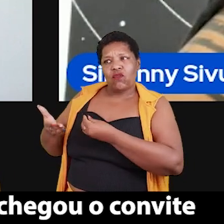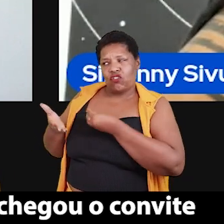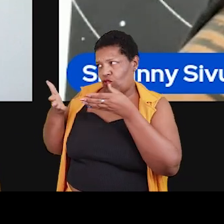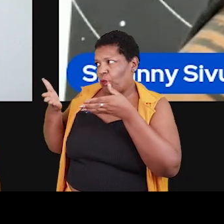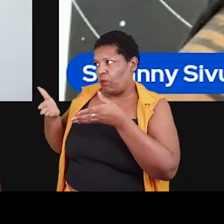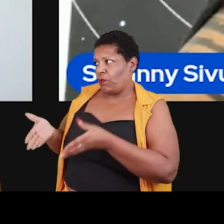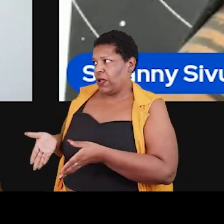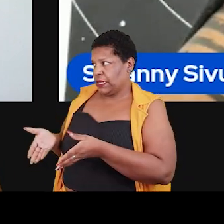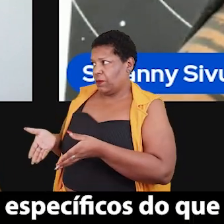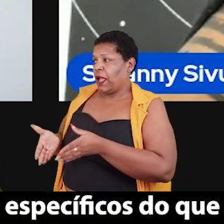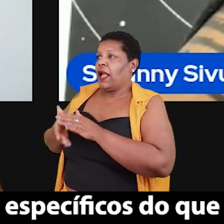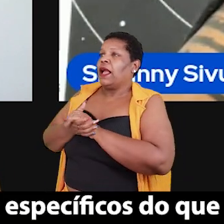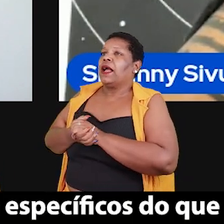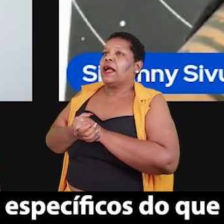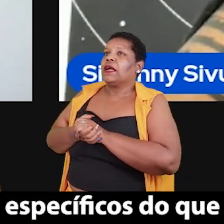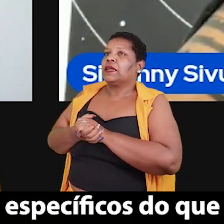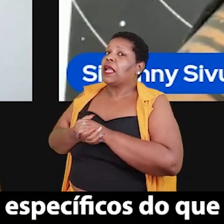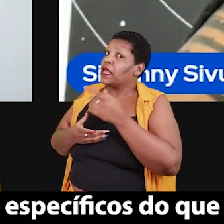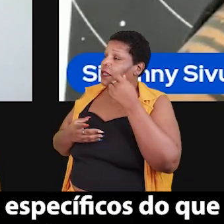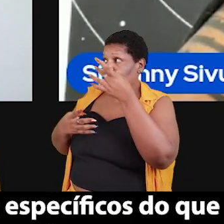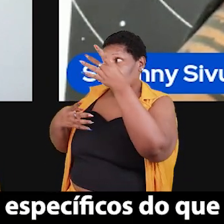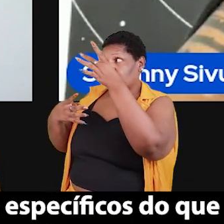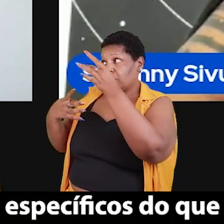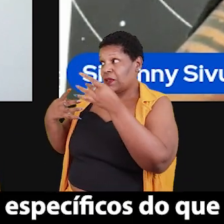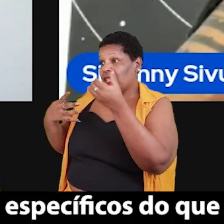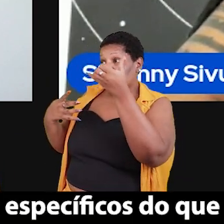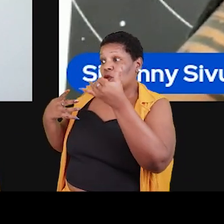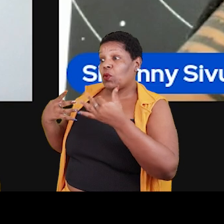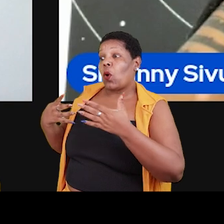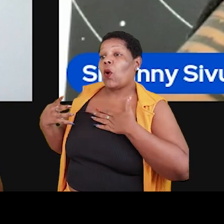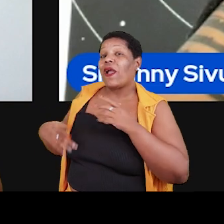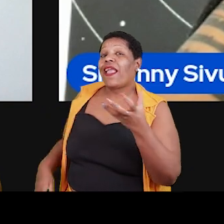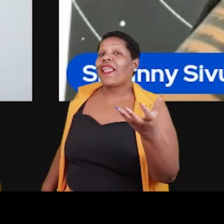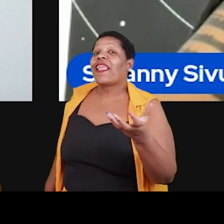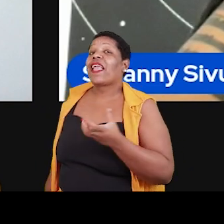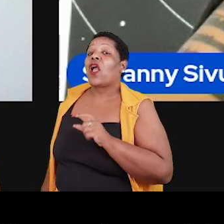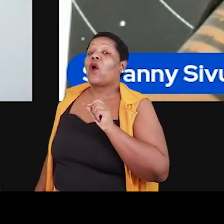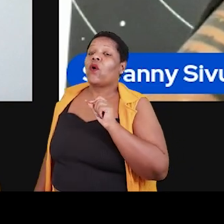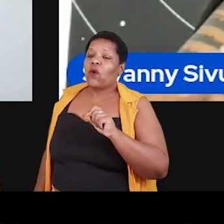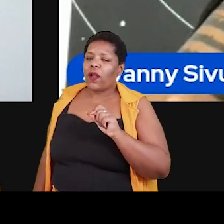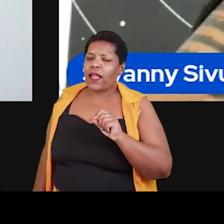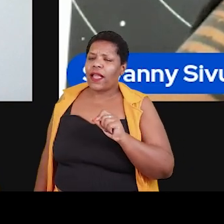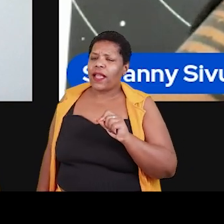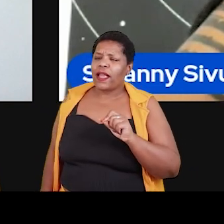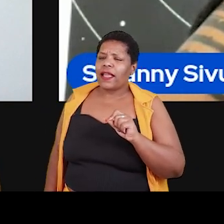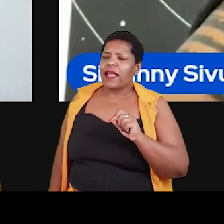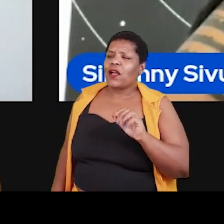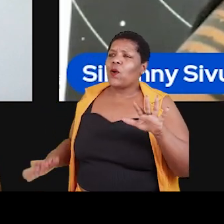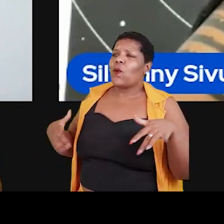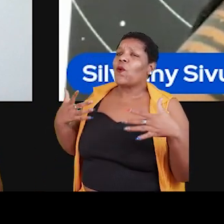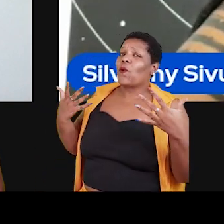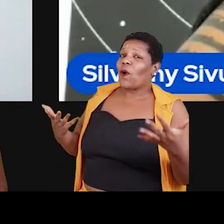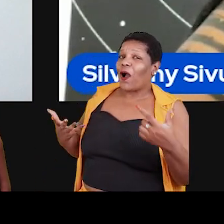participar, eles foram bem específicos, né, do que eles queriam. Quais das sivucas